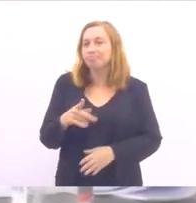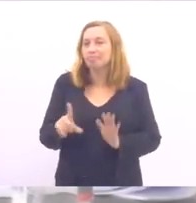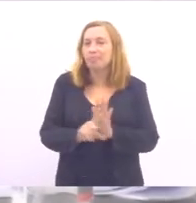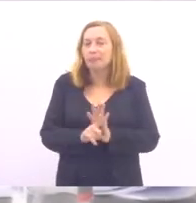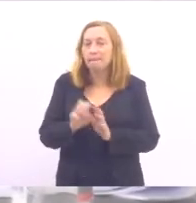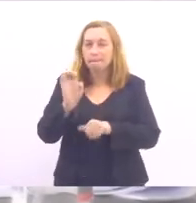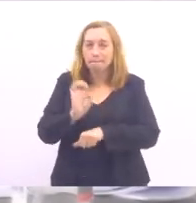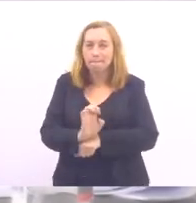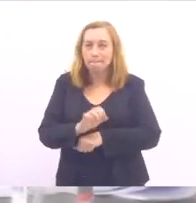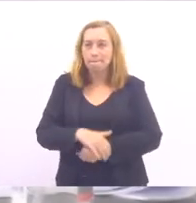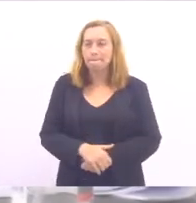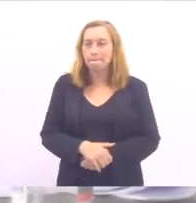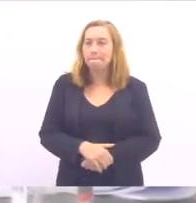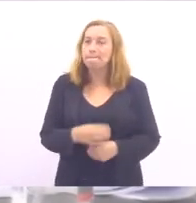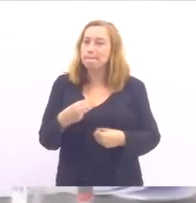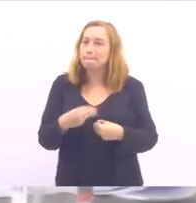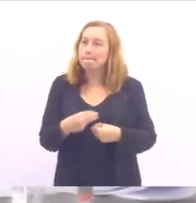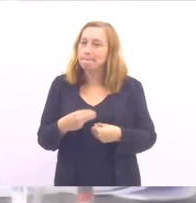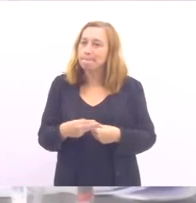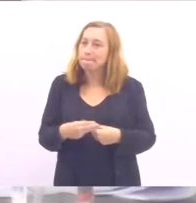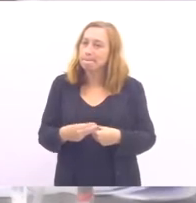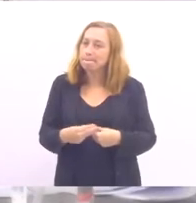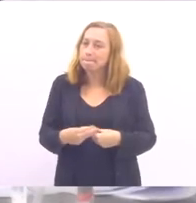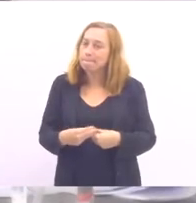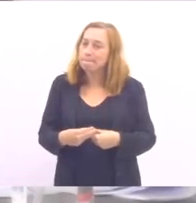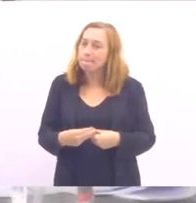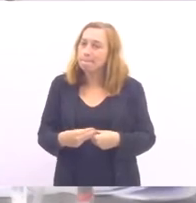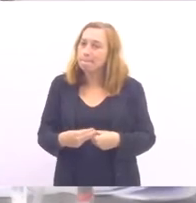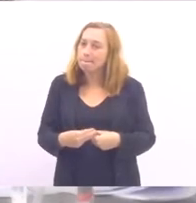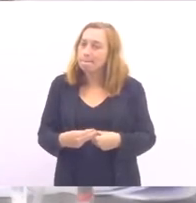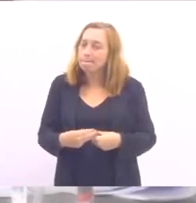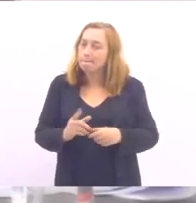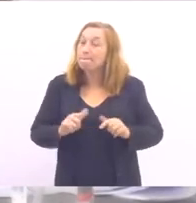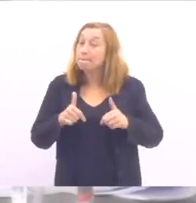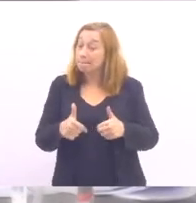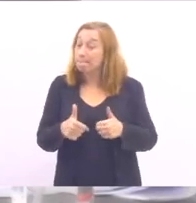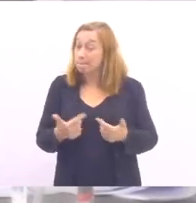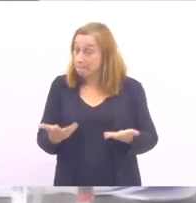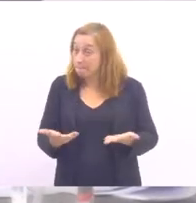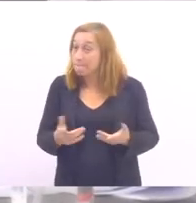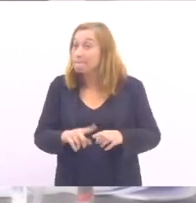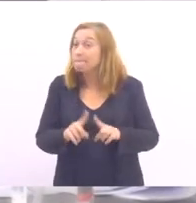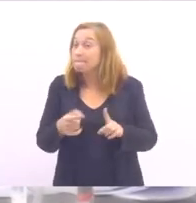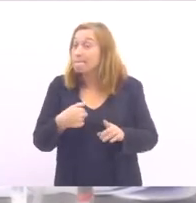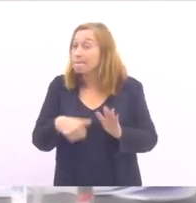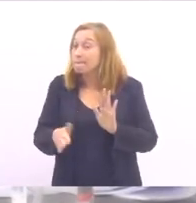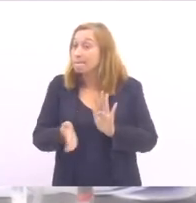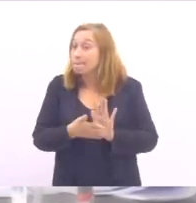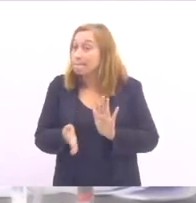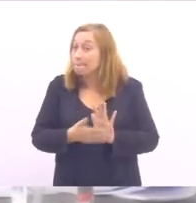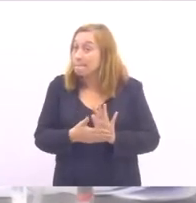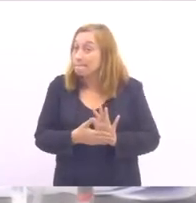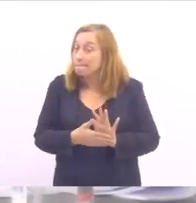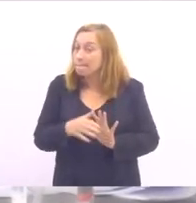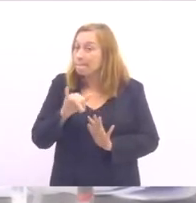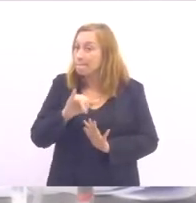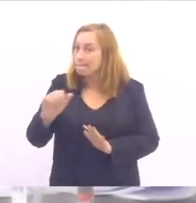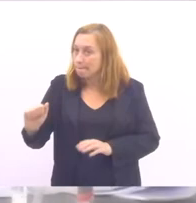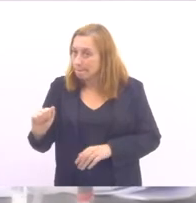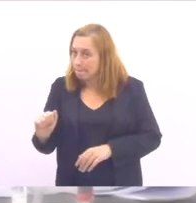estadual. O município teria mais condições de operacionalizar. Mas eu proponho que o